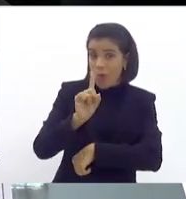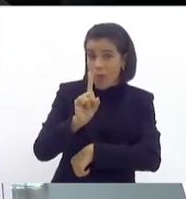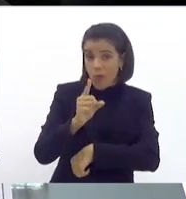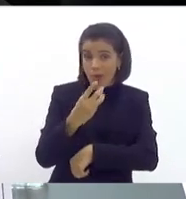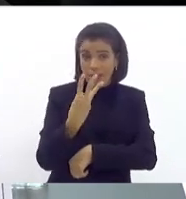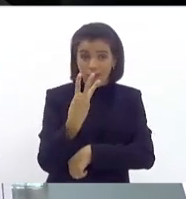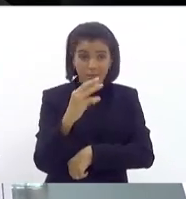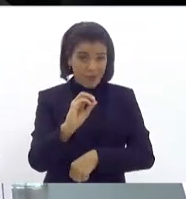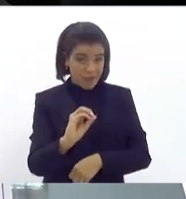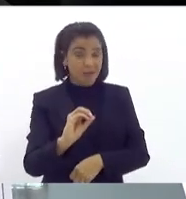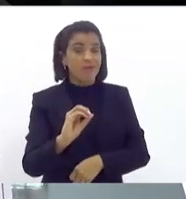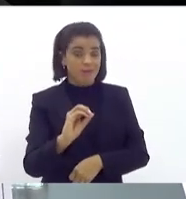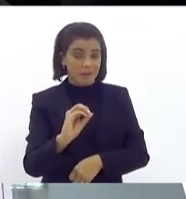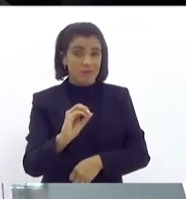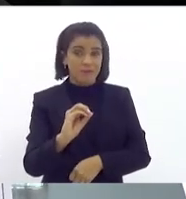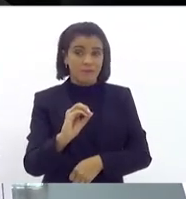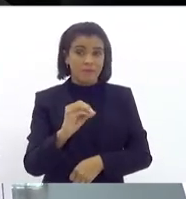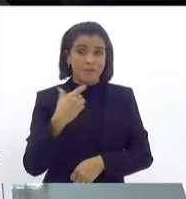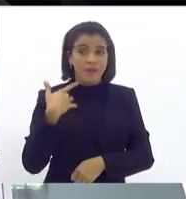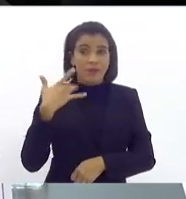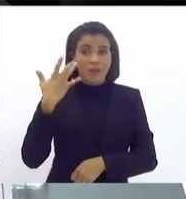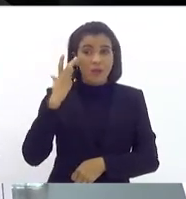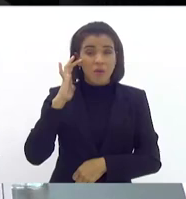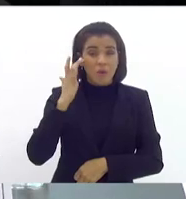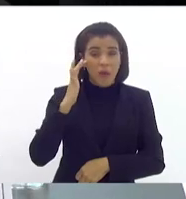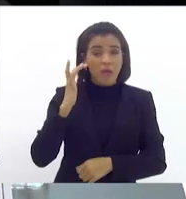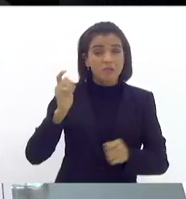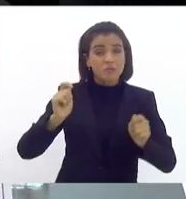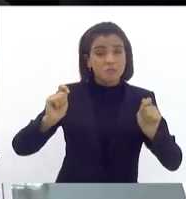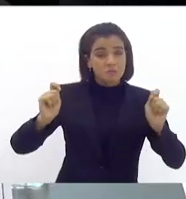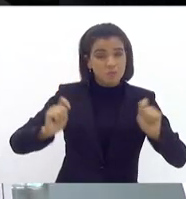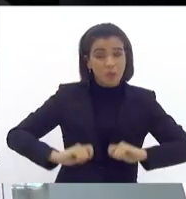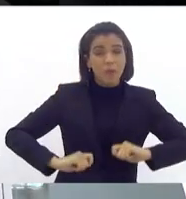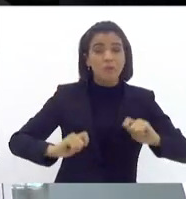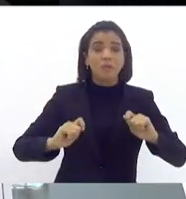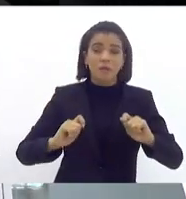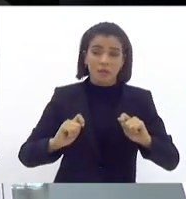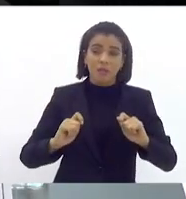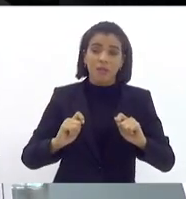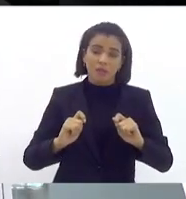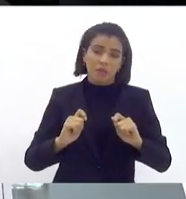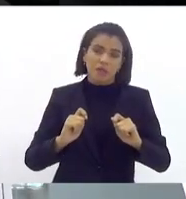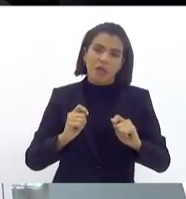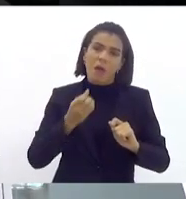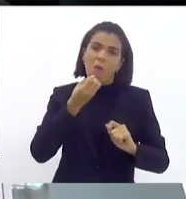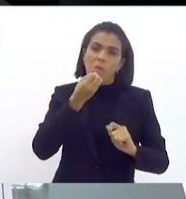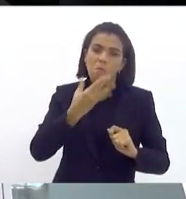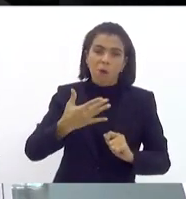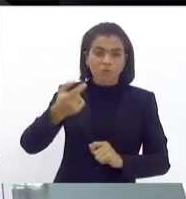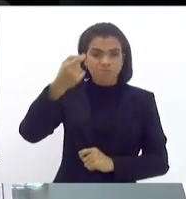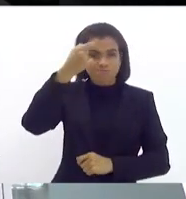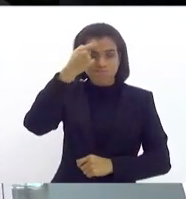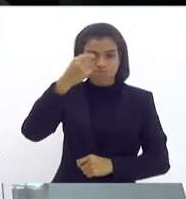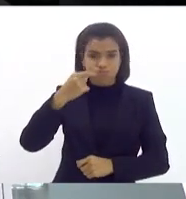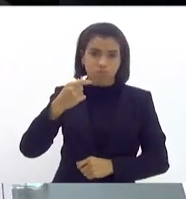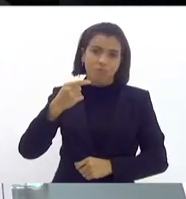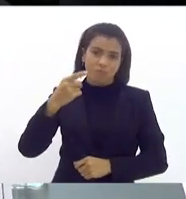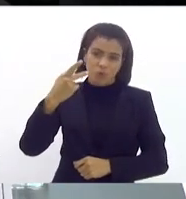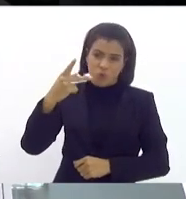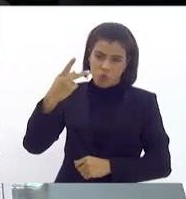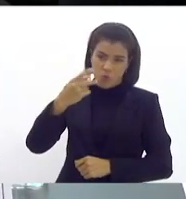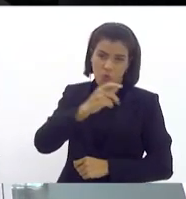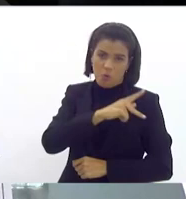13h30, né, eu acho que poderia haver aqui um consenso de Vossa